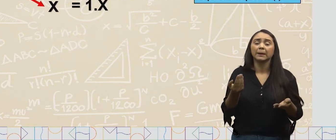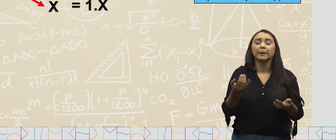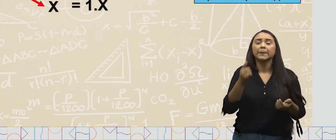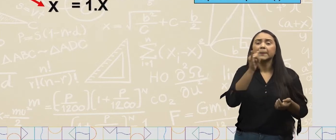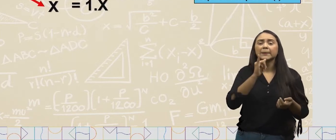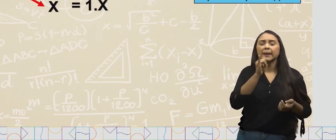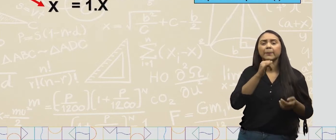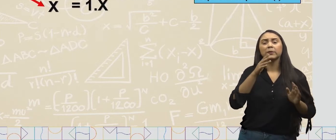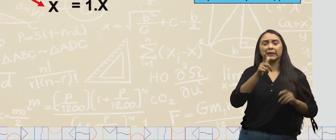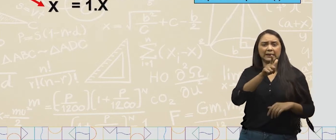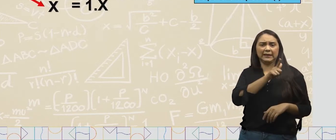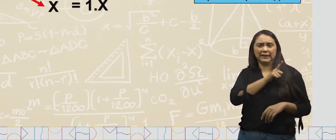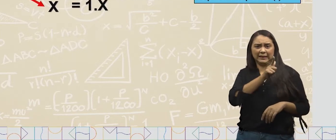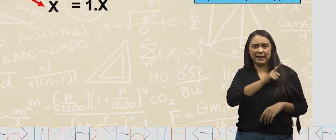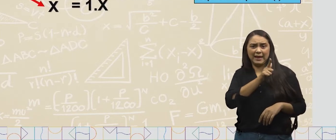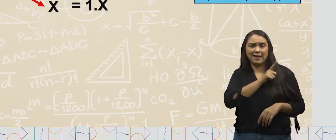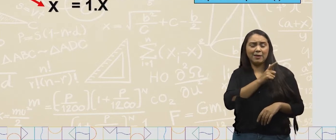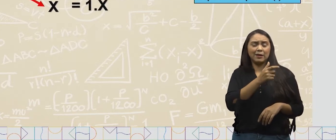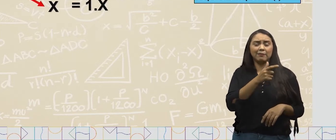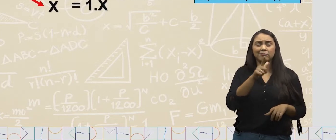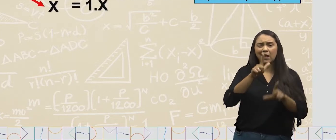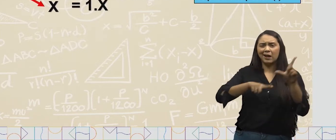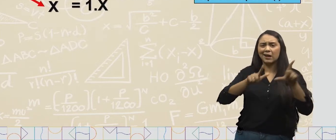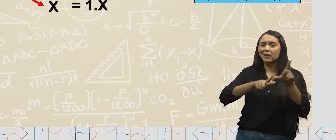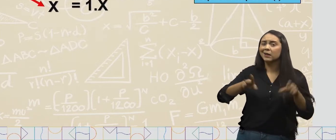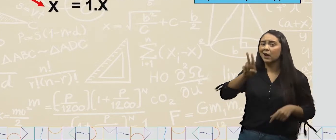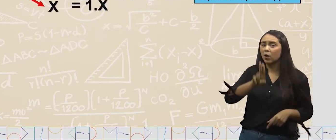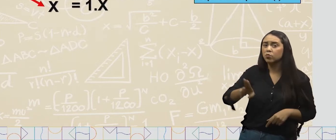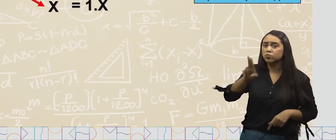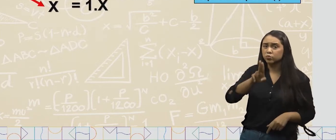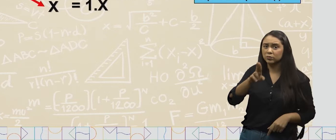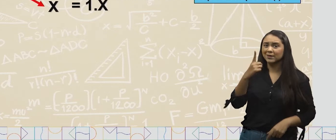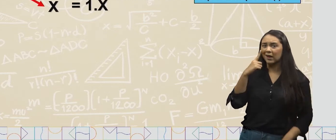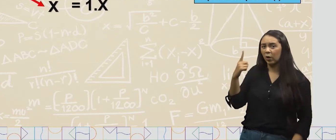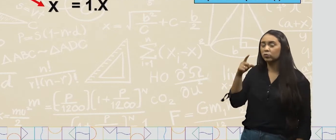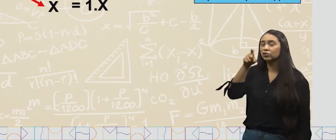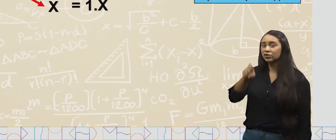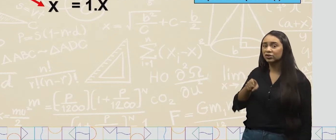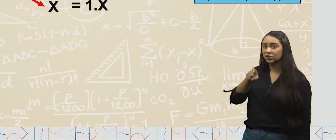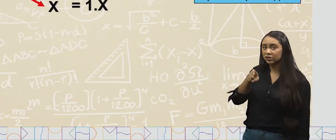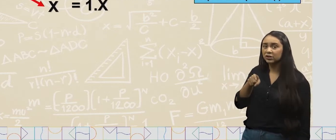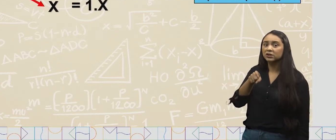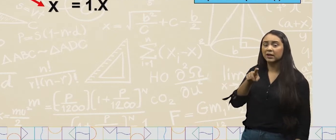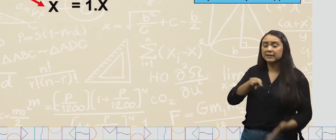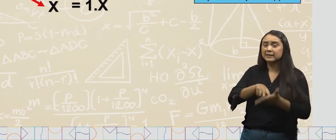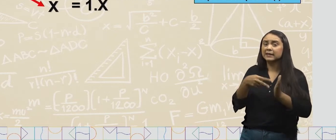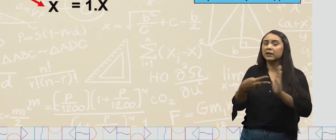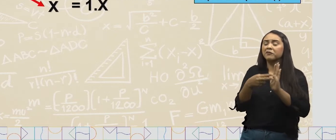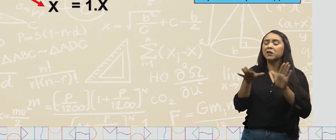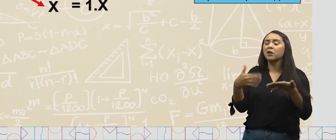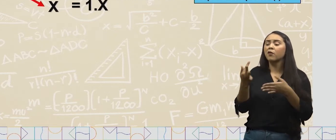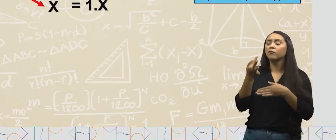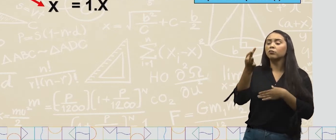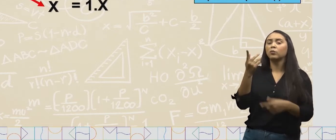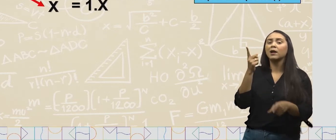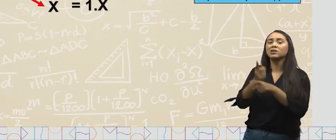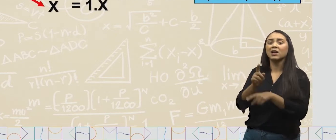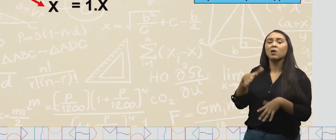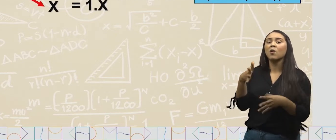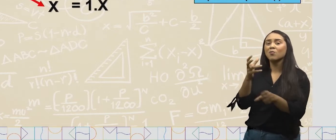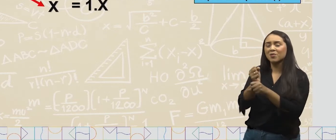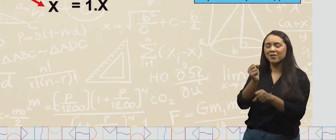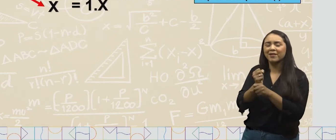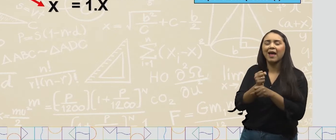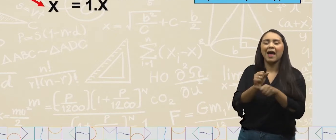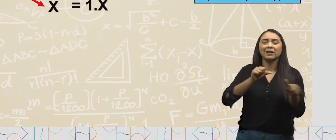quando envolvemos variáveis, ou seja, letras que representam um número desconhecido,